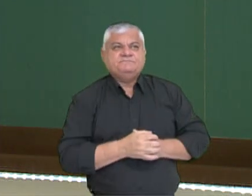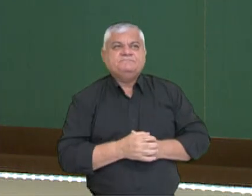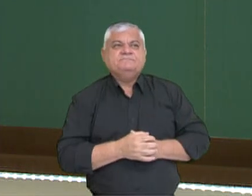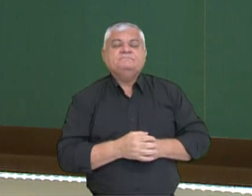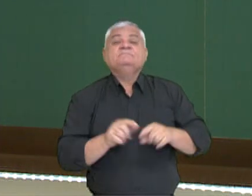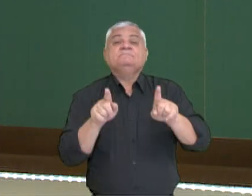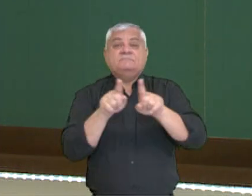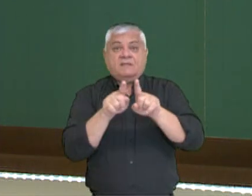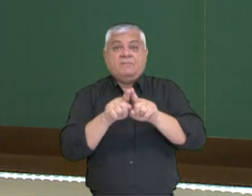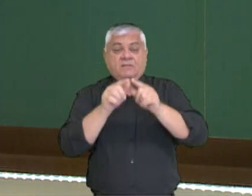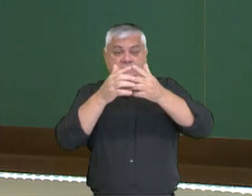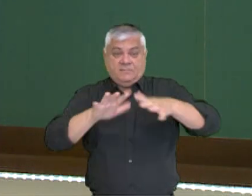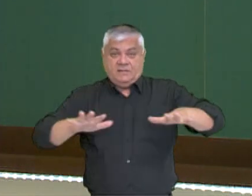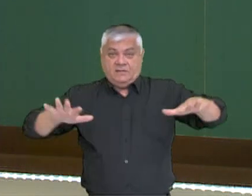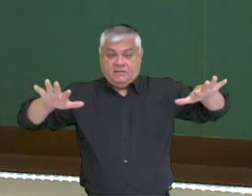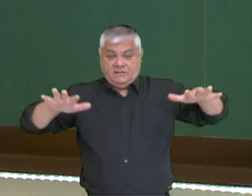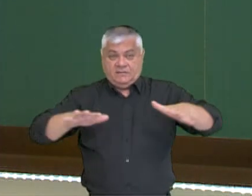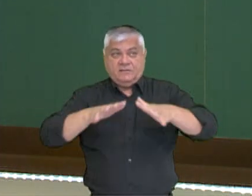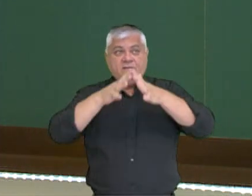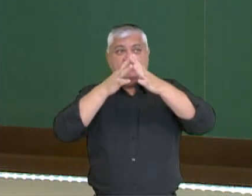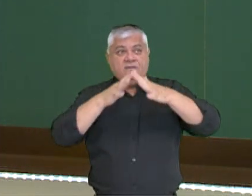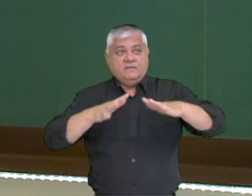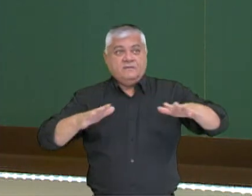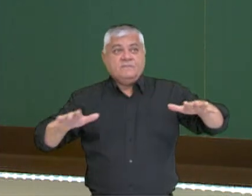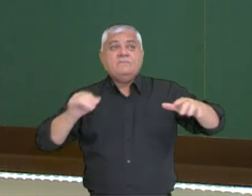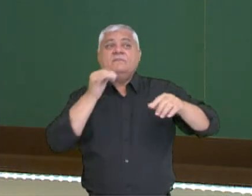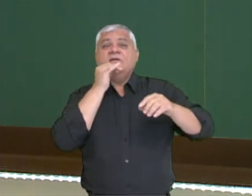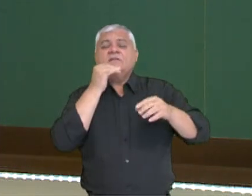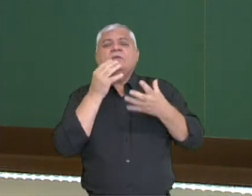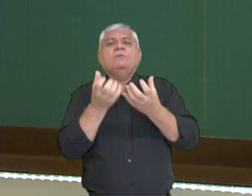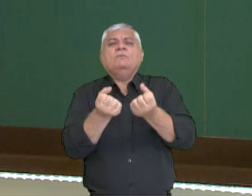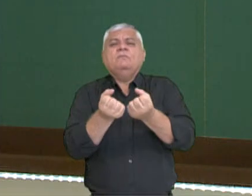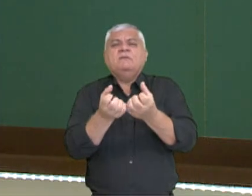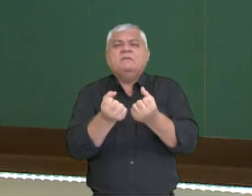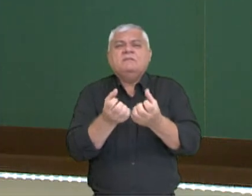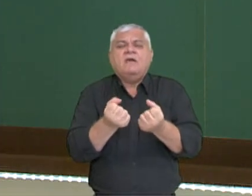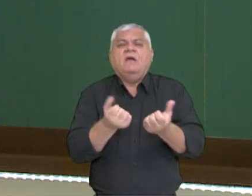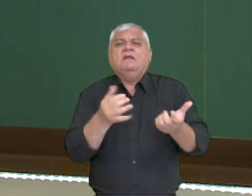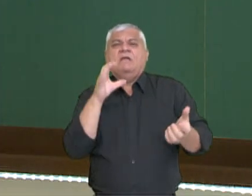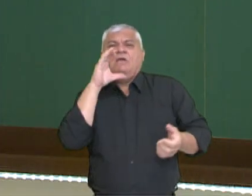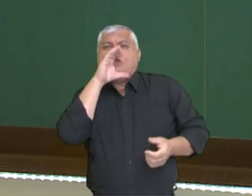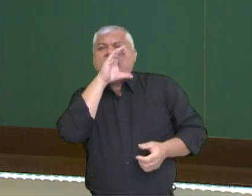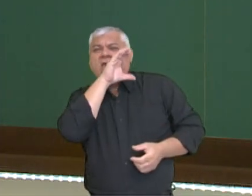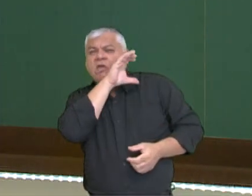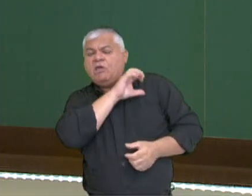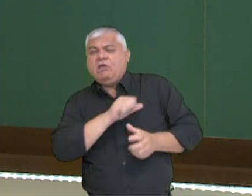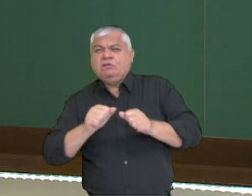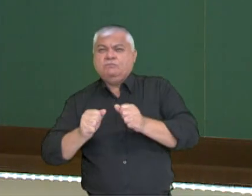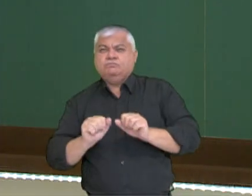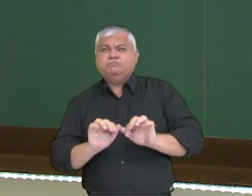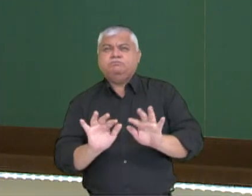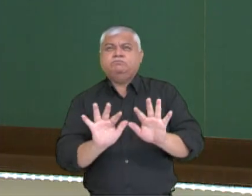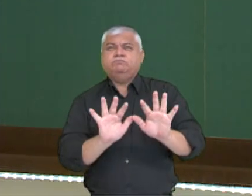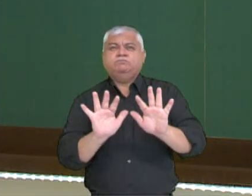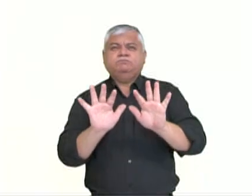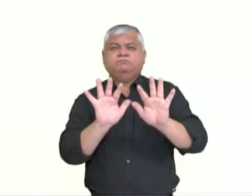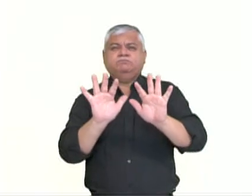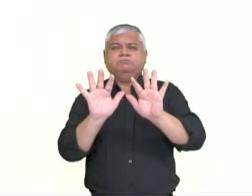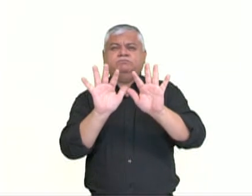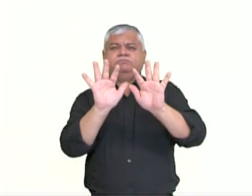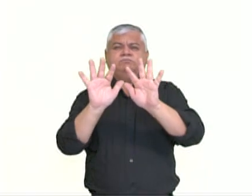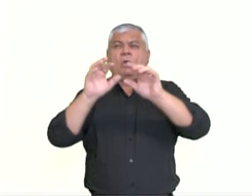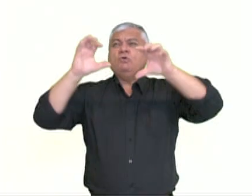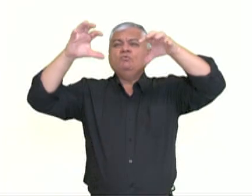As correntes marítimas, o nível de umidade, correntes quentes fazem a água evaporar mais rápido e formar